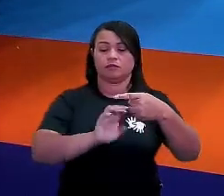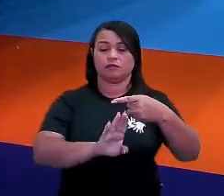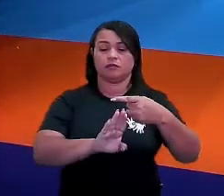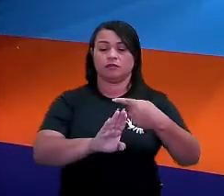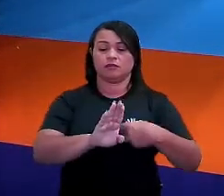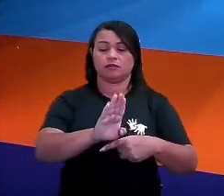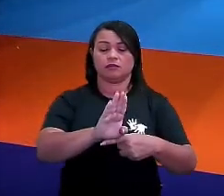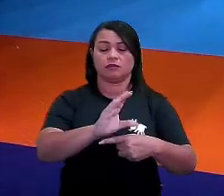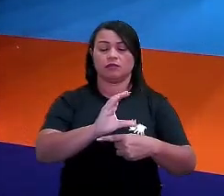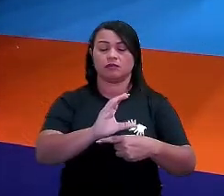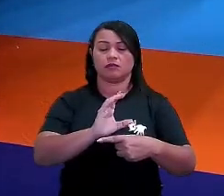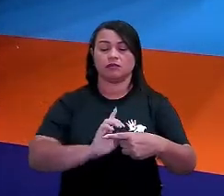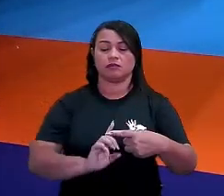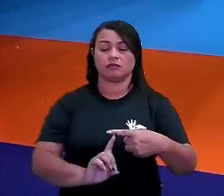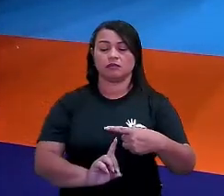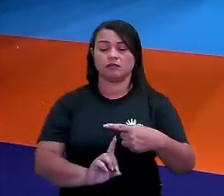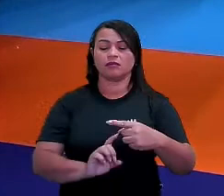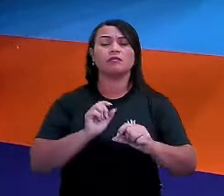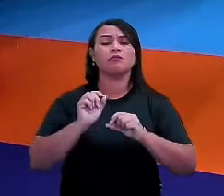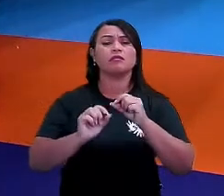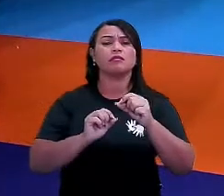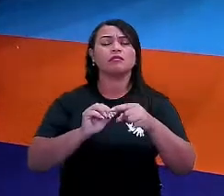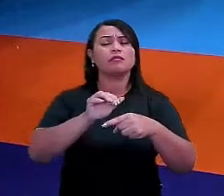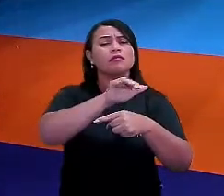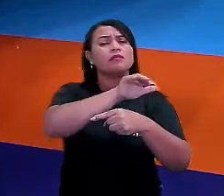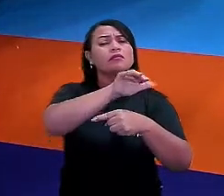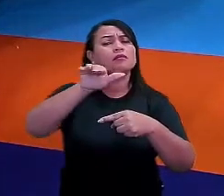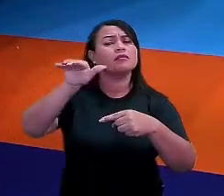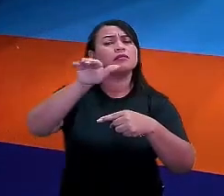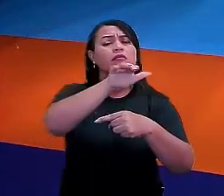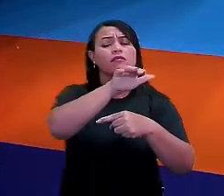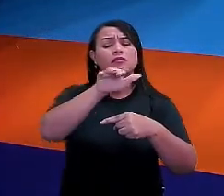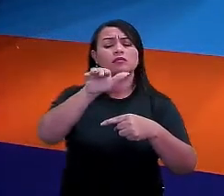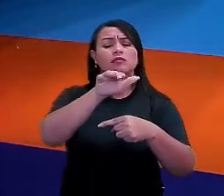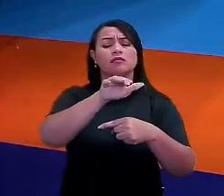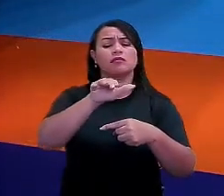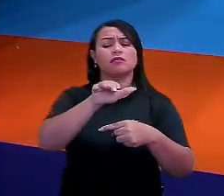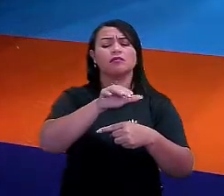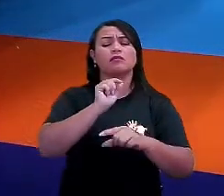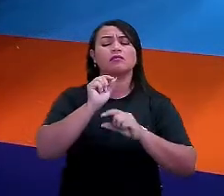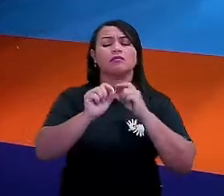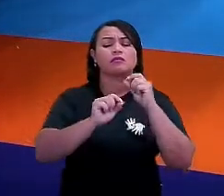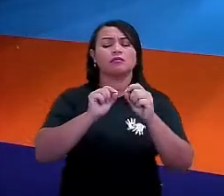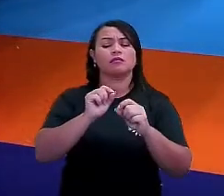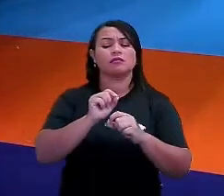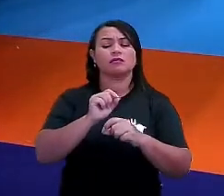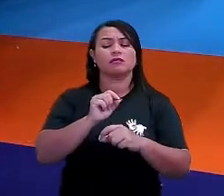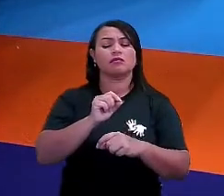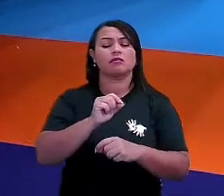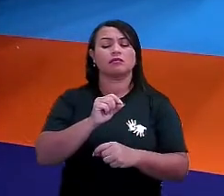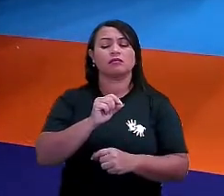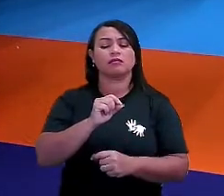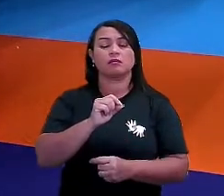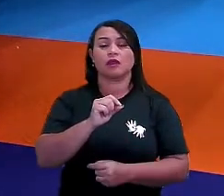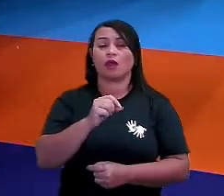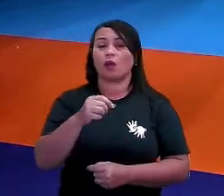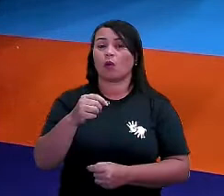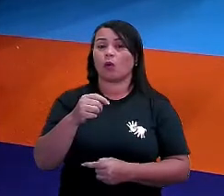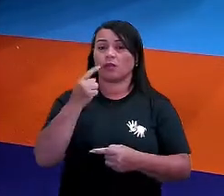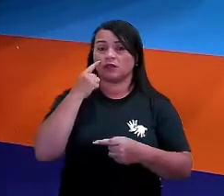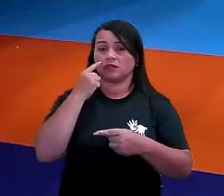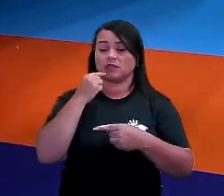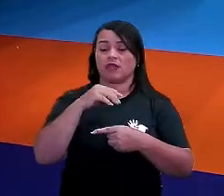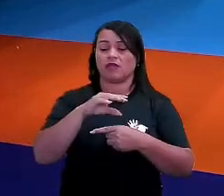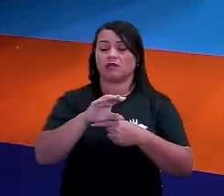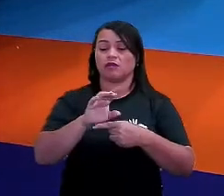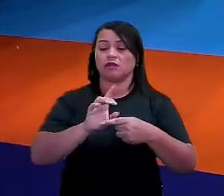sobre D. Quem é a extremidade superior aqui desse numerador aqui? Esse numerador que eu estou falando em relação a esse traço aqui